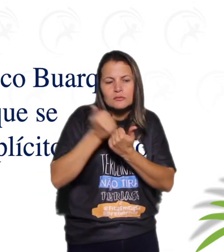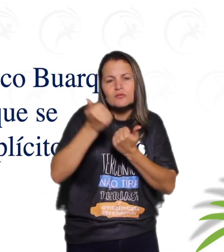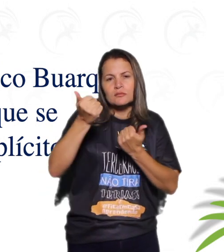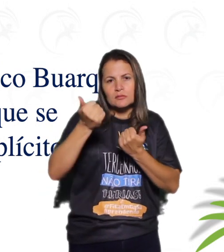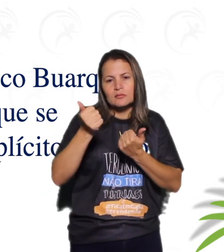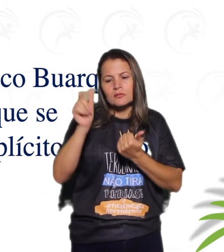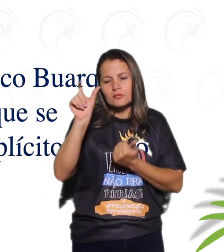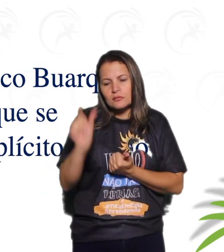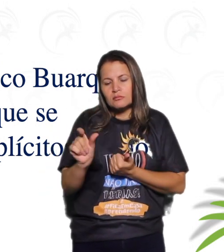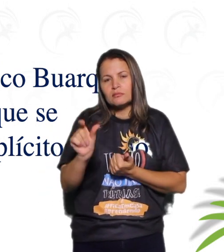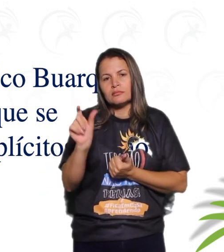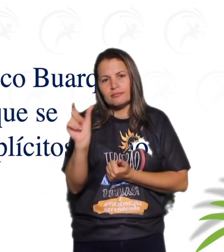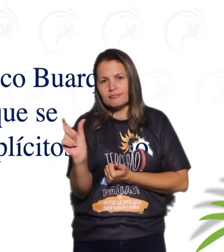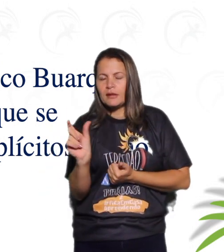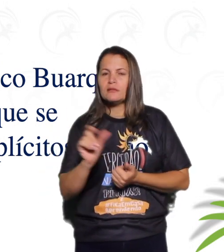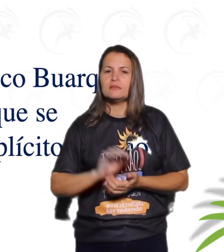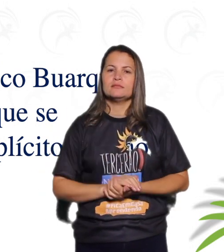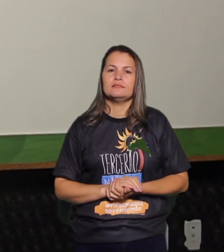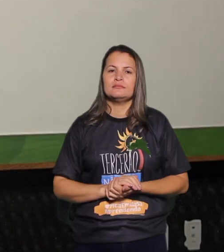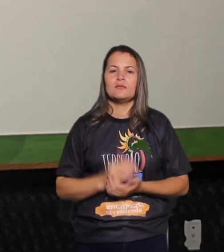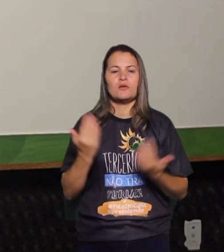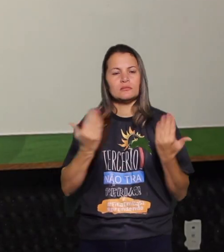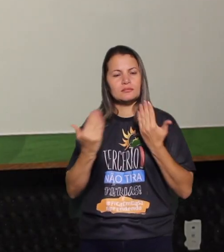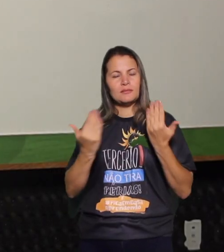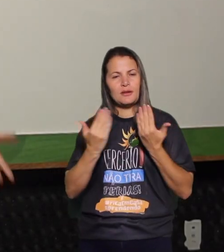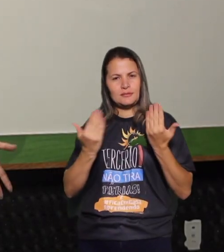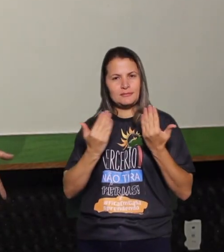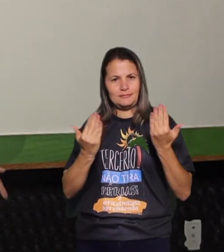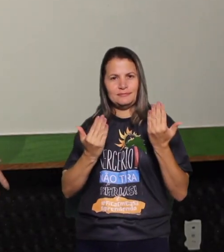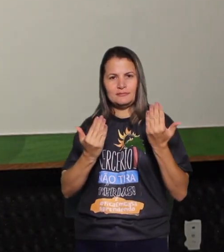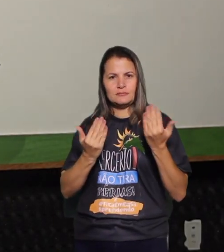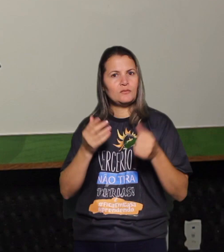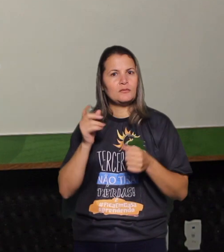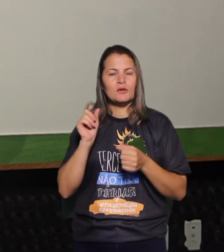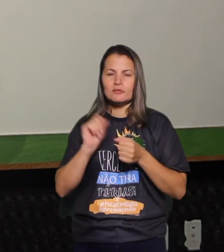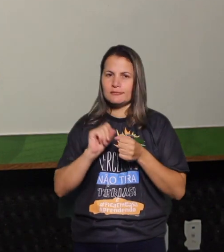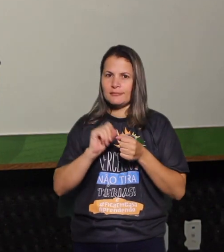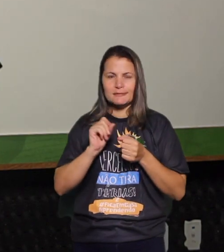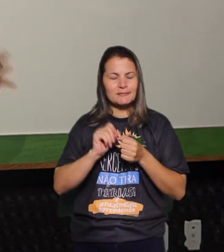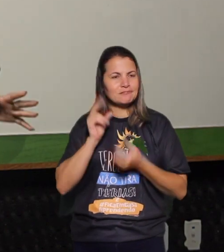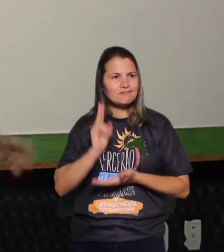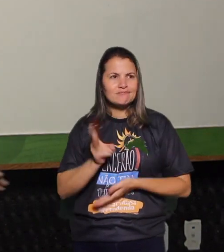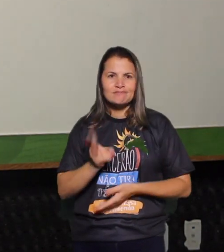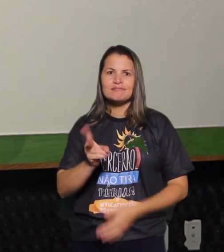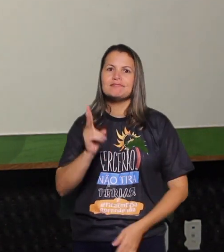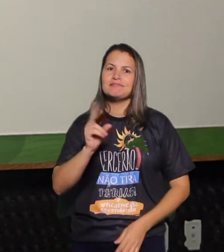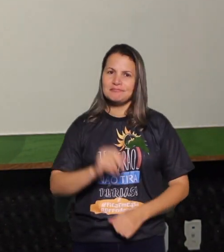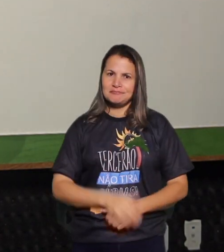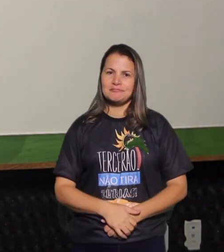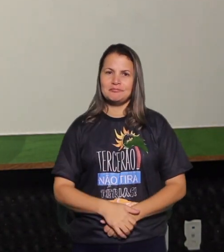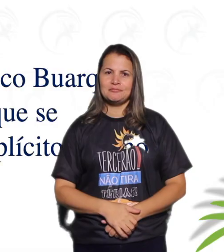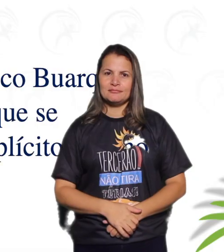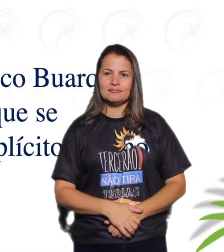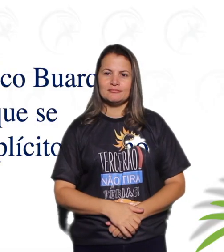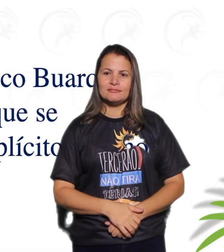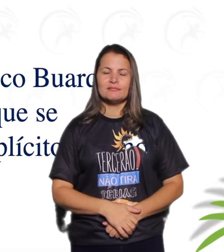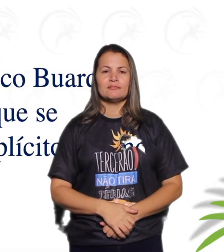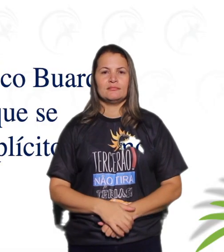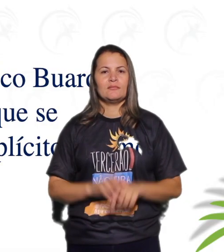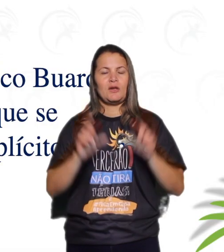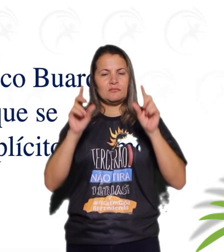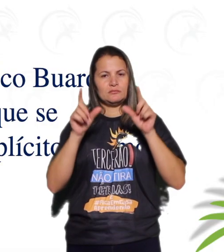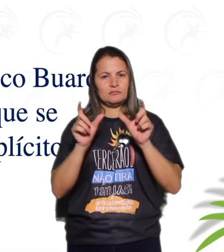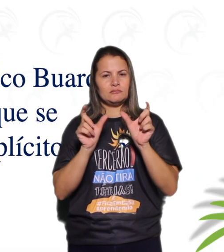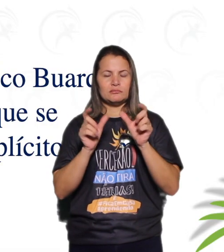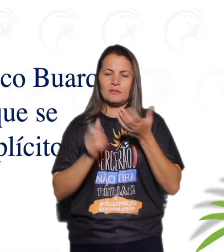o referente da palavra substituída. A comparação fazemos o tempo todo. Tem